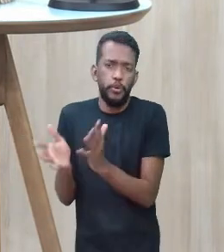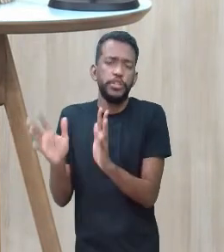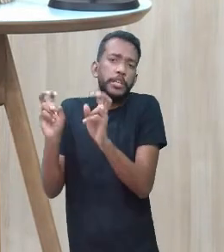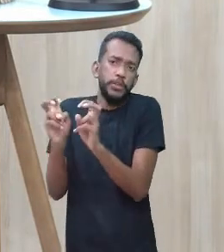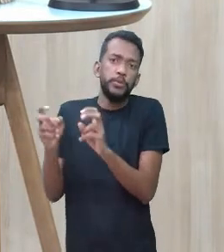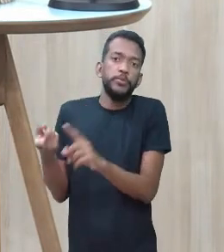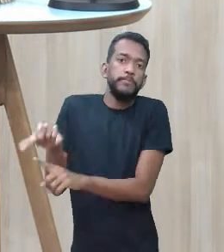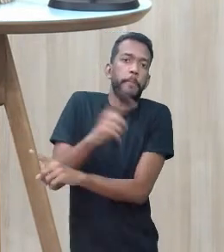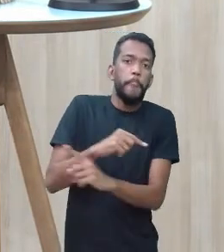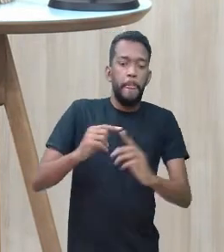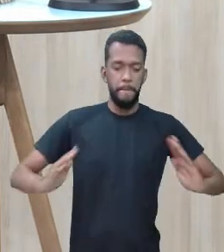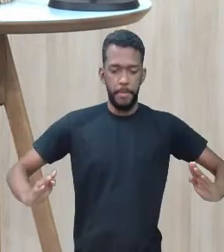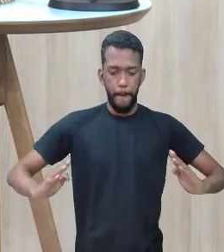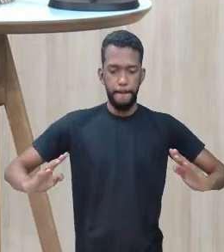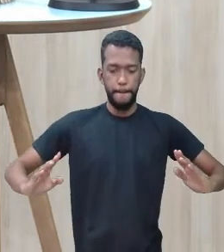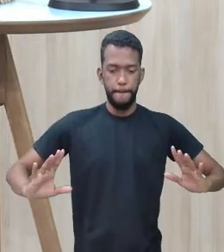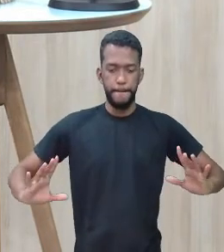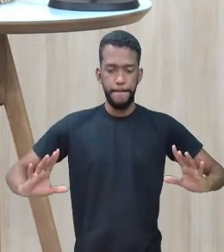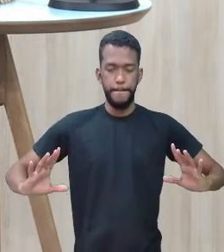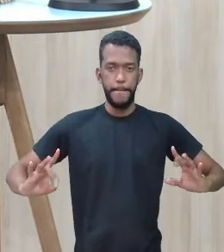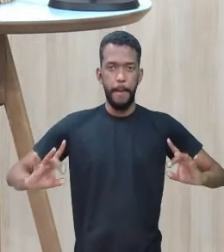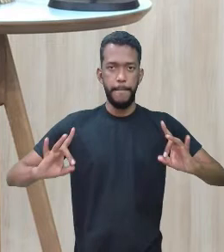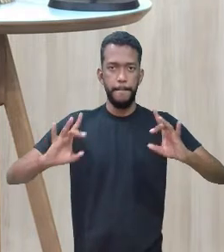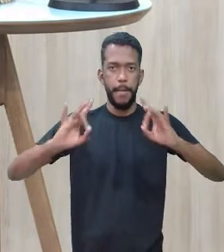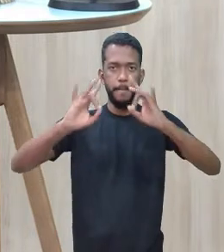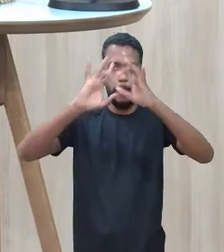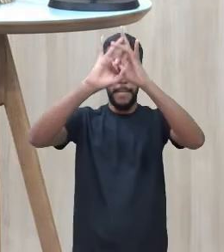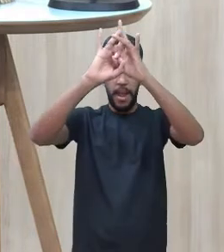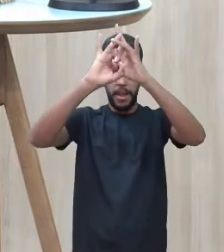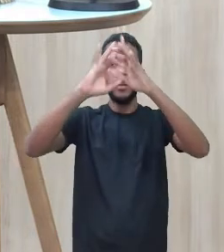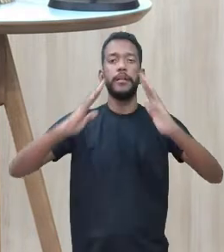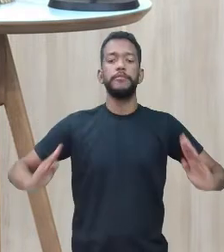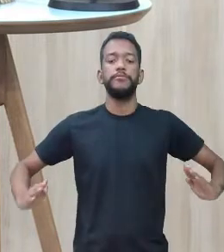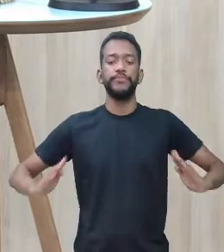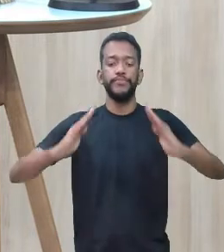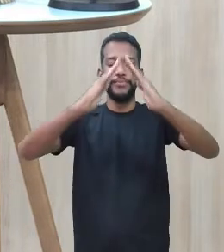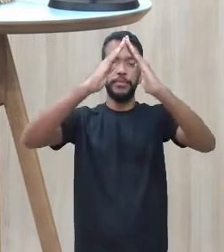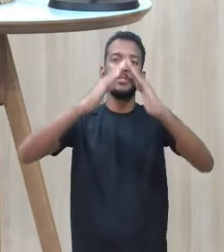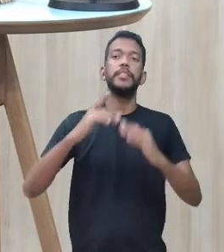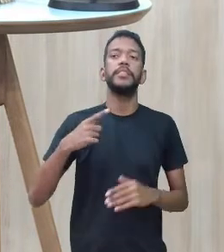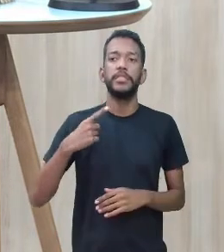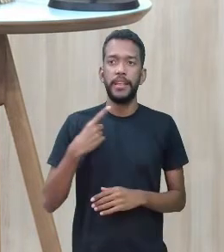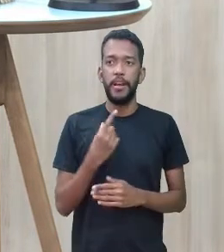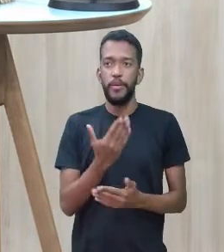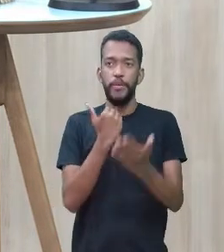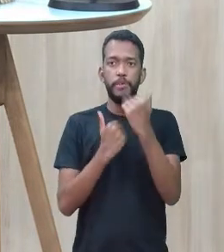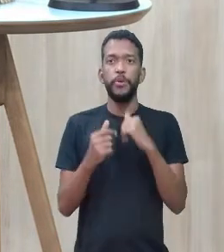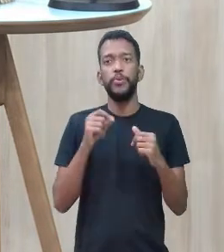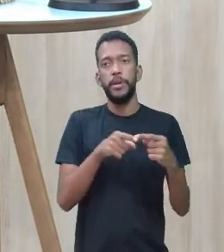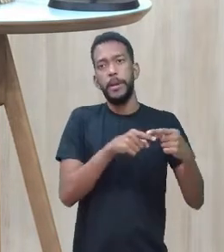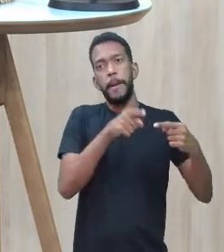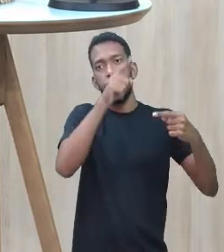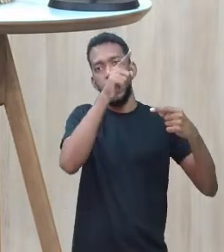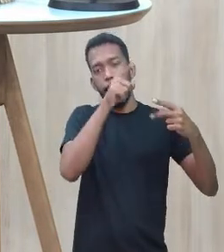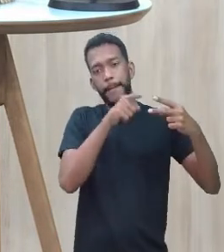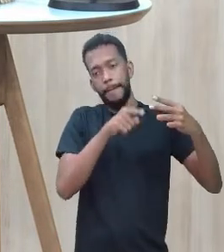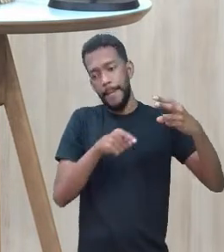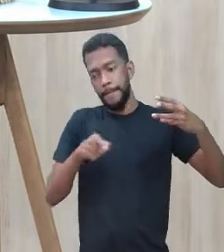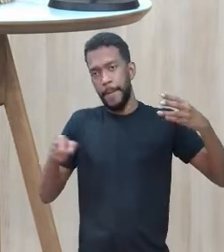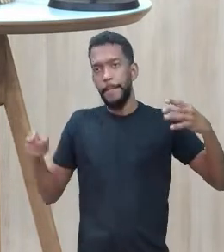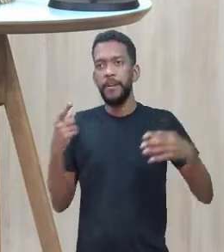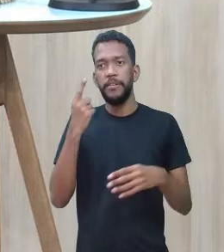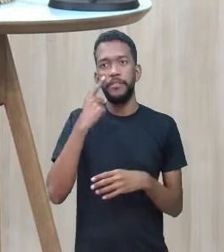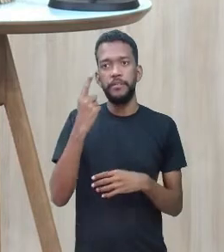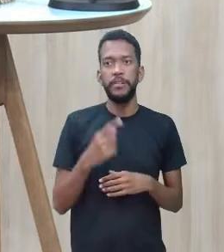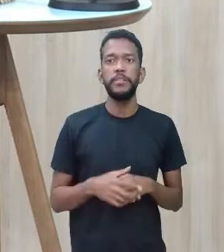de cadeia, vai ficar bem mais fácil aprender a questão de teia. Vamos lá. Em cadeia alimentar,